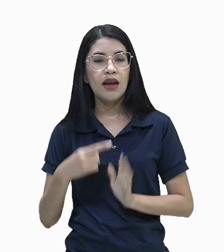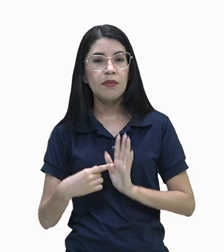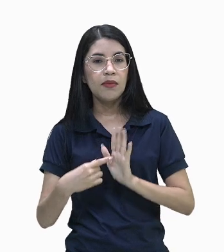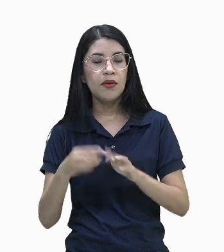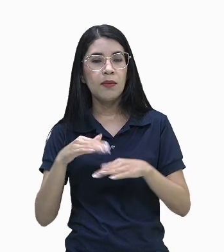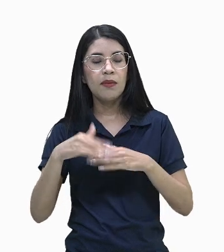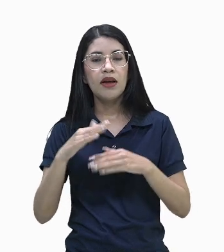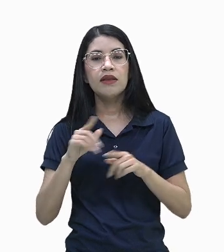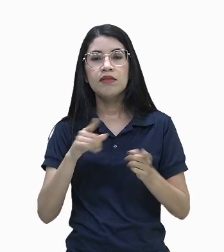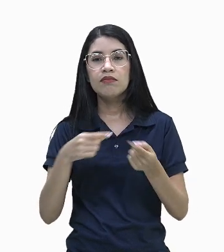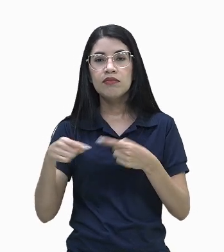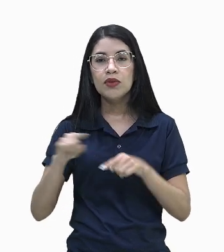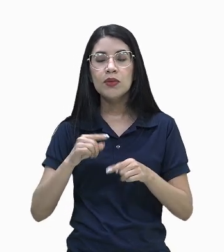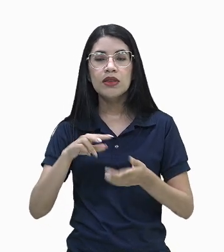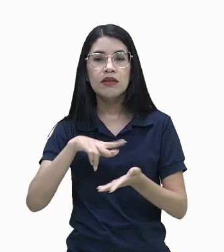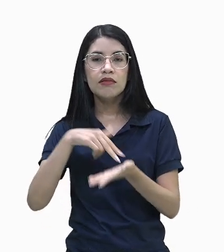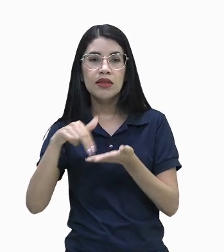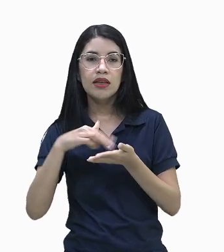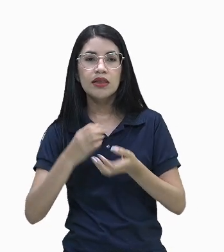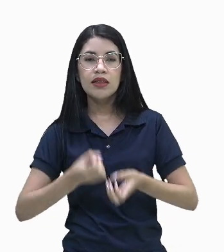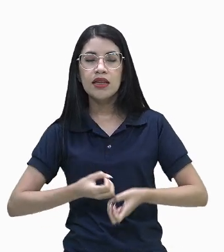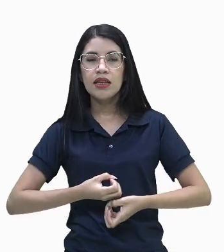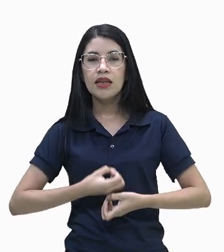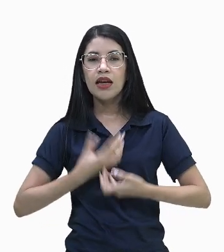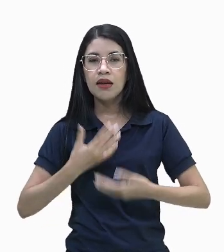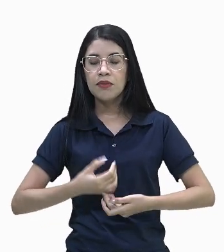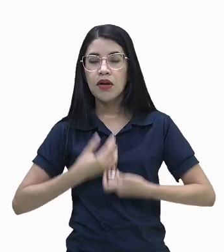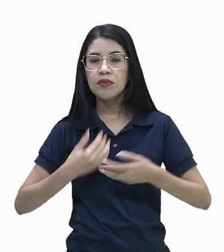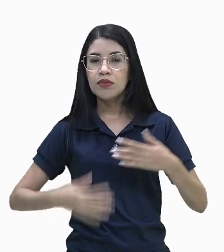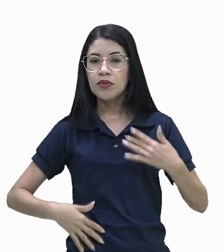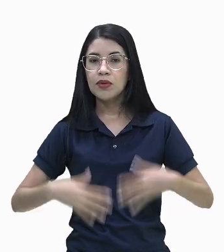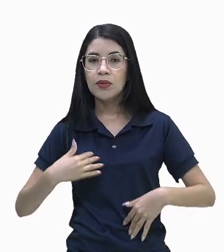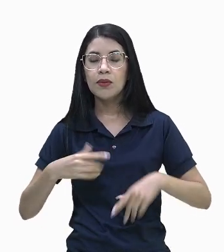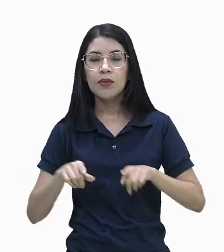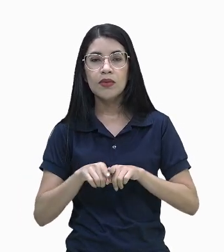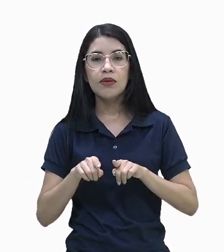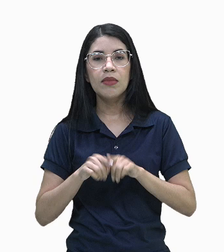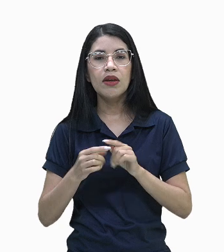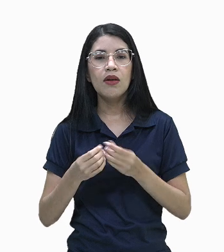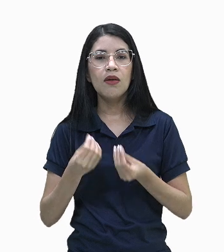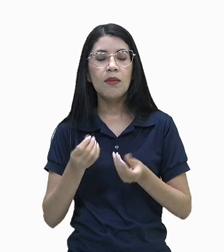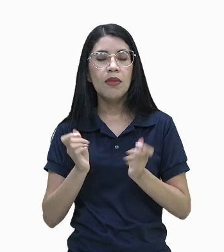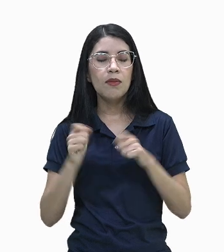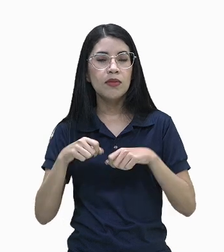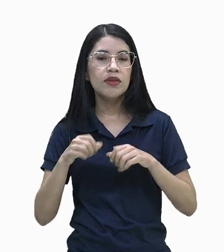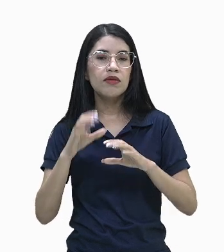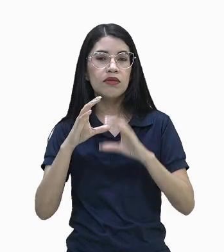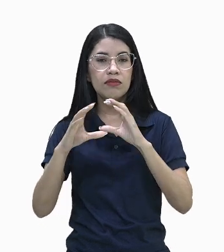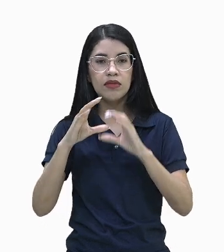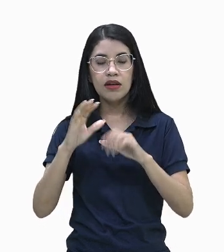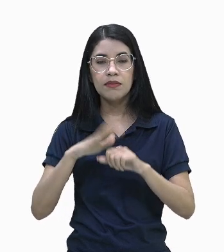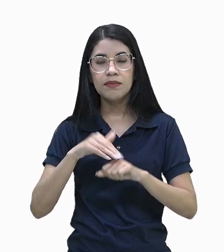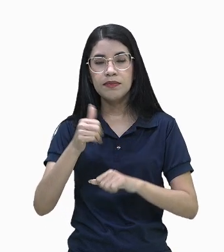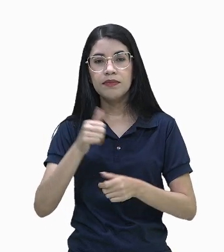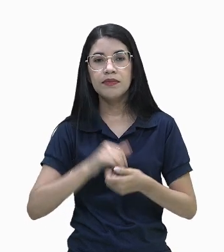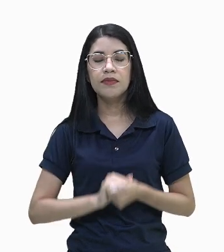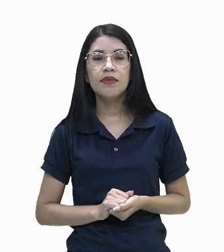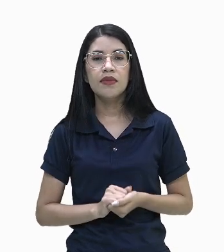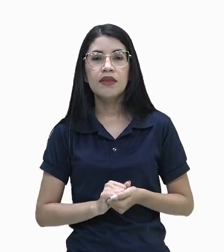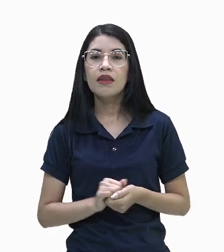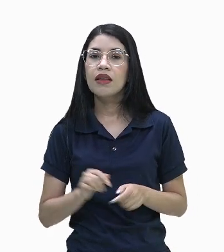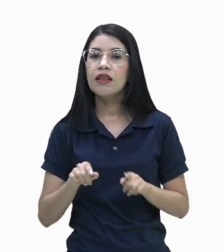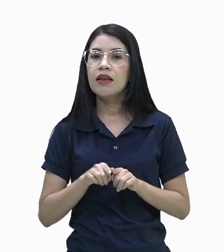e a expressão corporal como formas essenciais de comunicação. Uma das formas